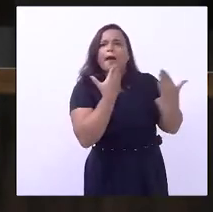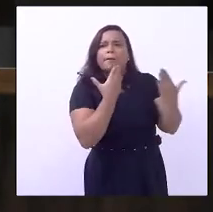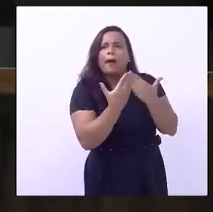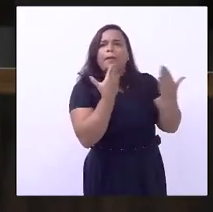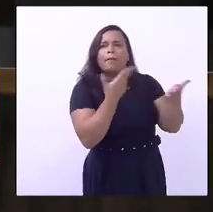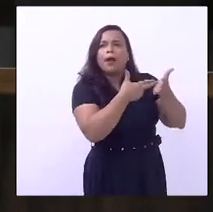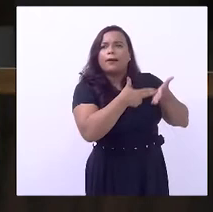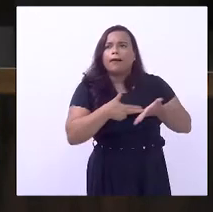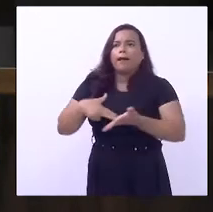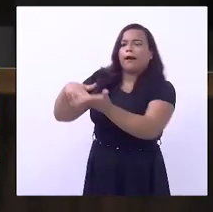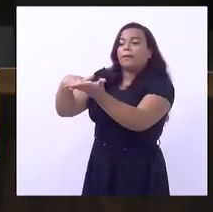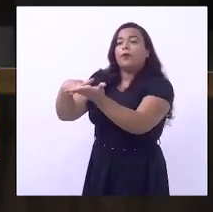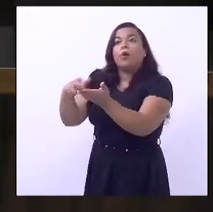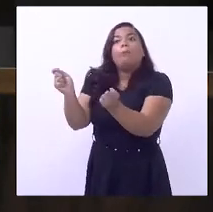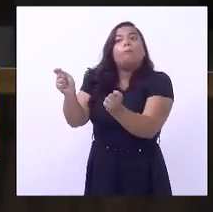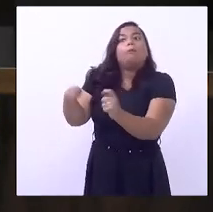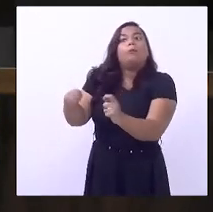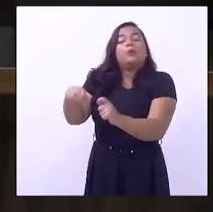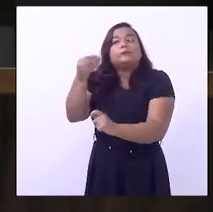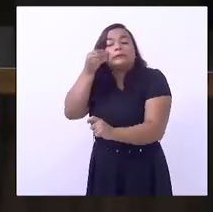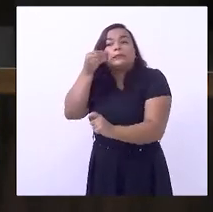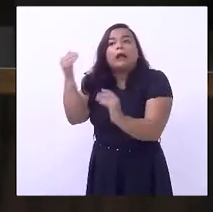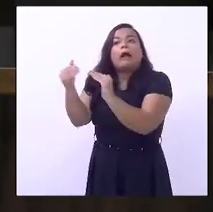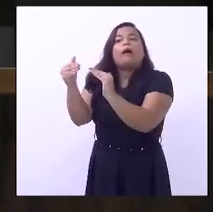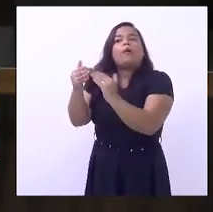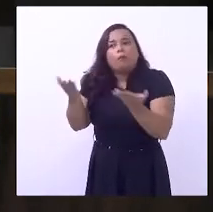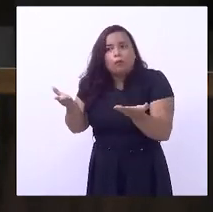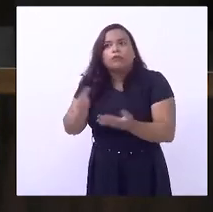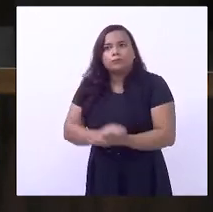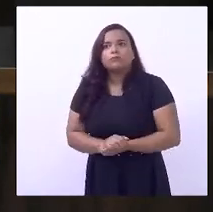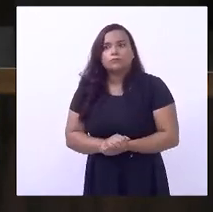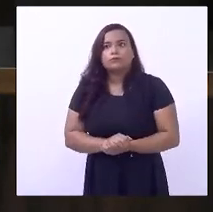um possível acordo.